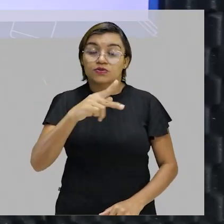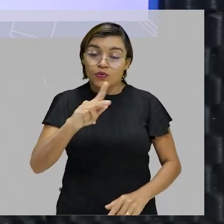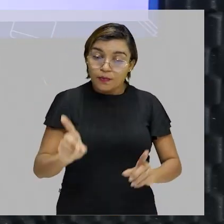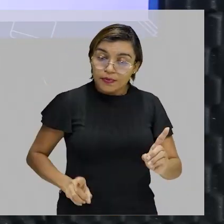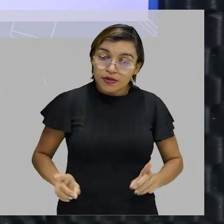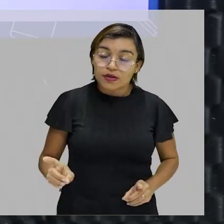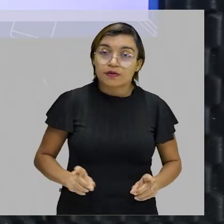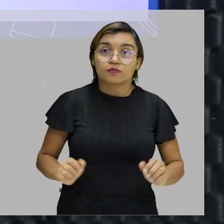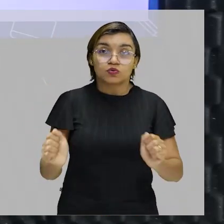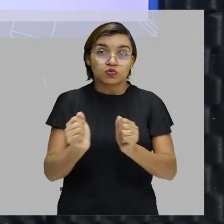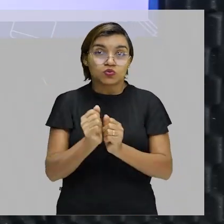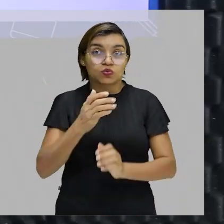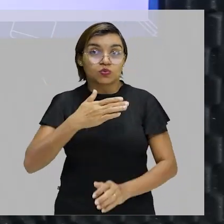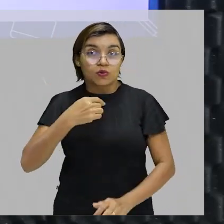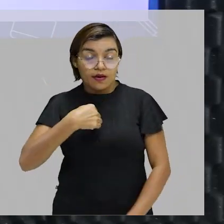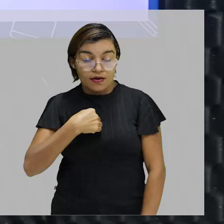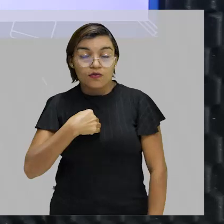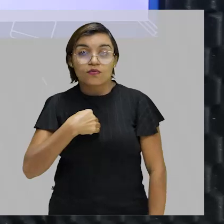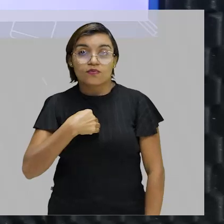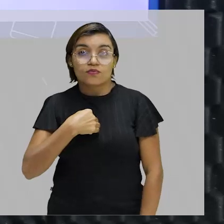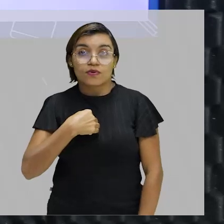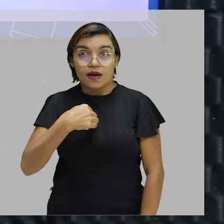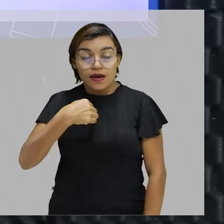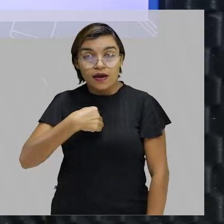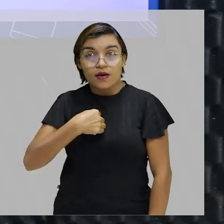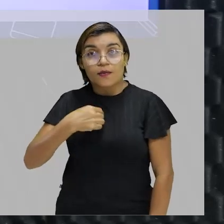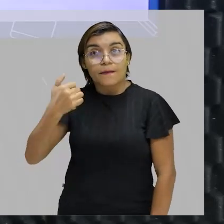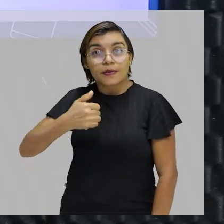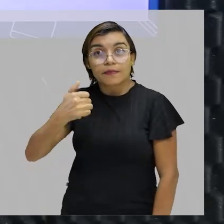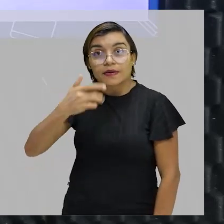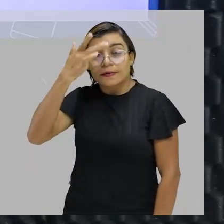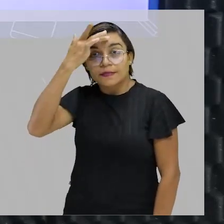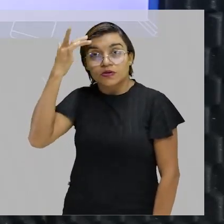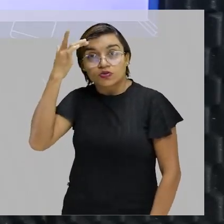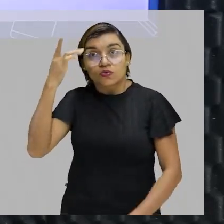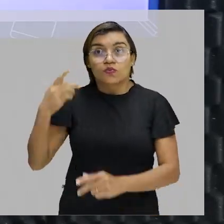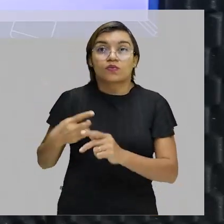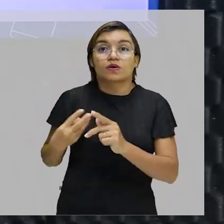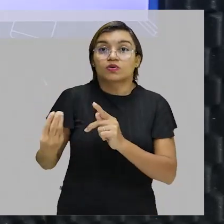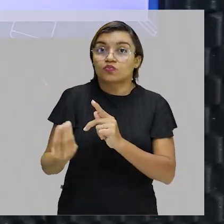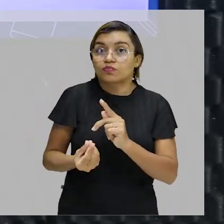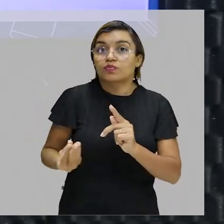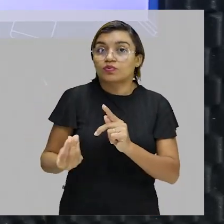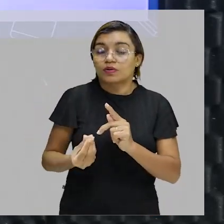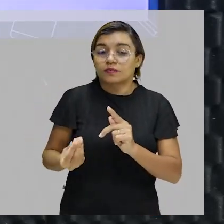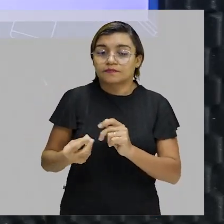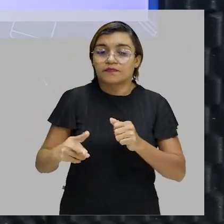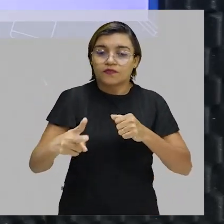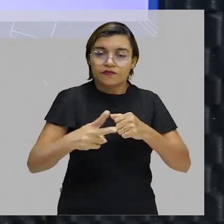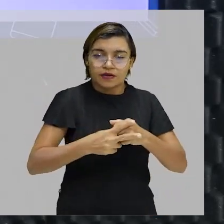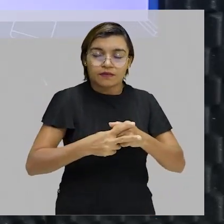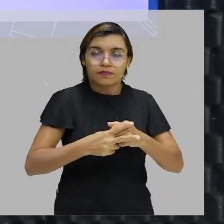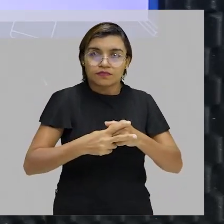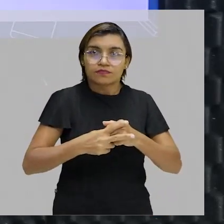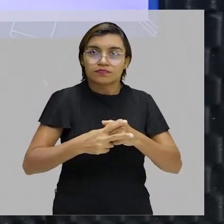eu, primeira pessoa. O verbo fica no plural, na primeira pessoa do plural, tá bom? Ó, o verbo fica na primeira pessoa do plural. Sempre que